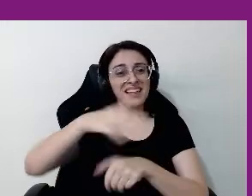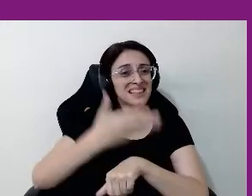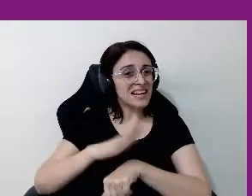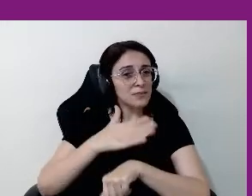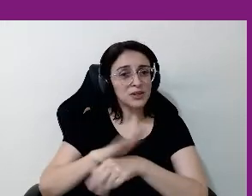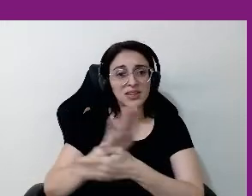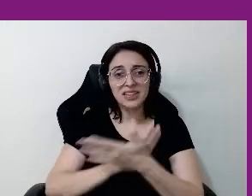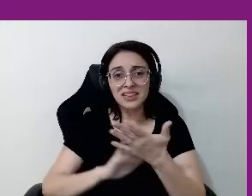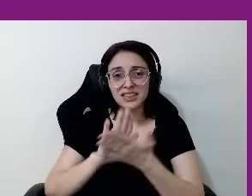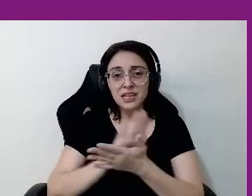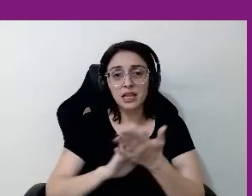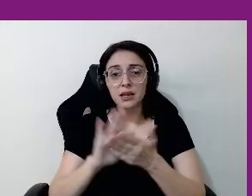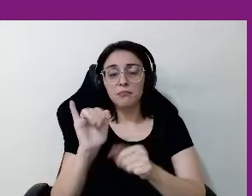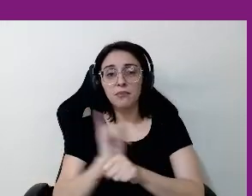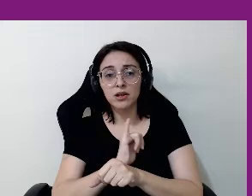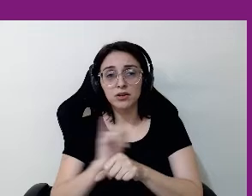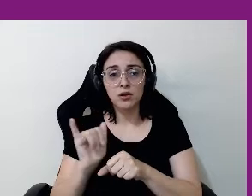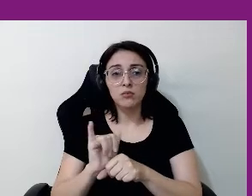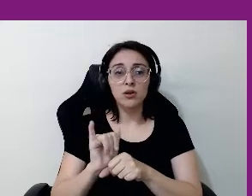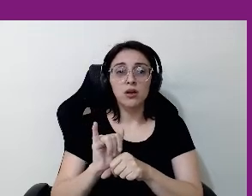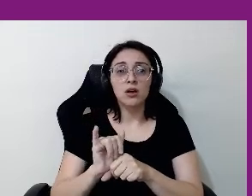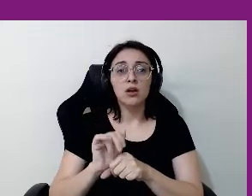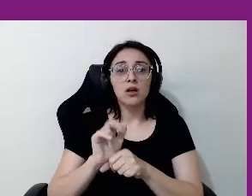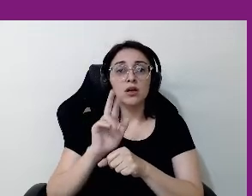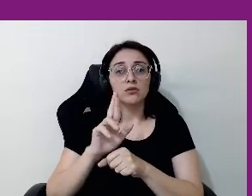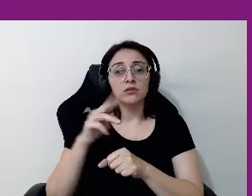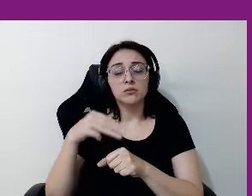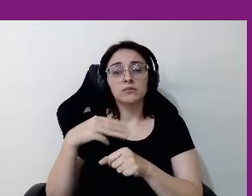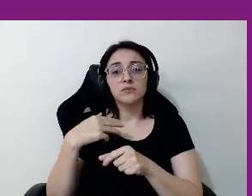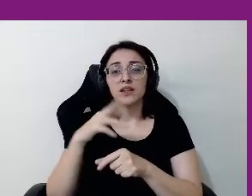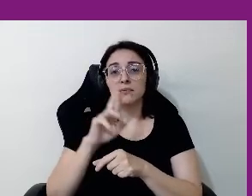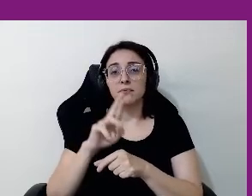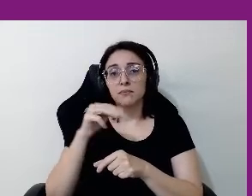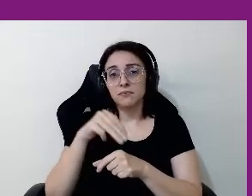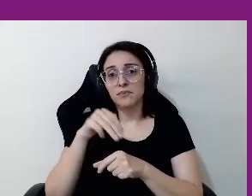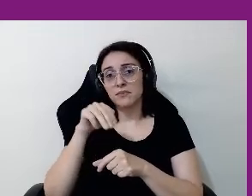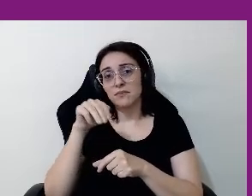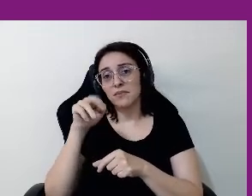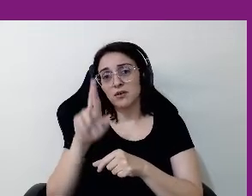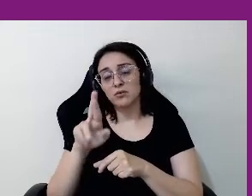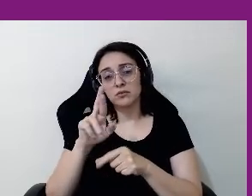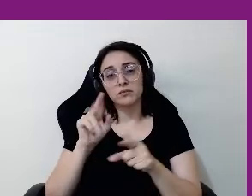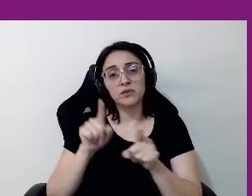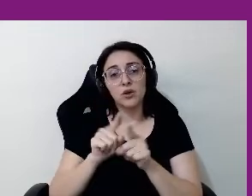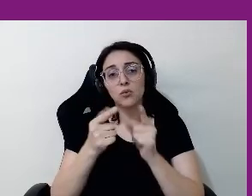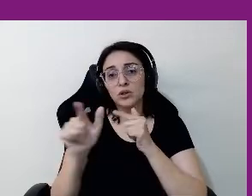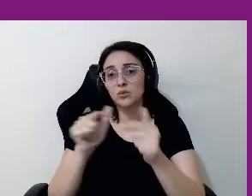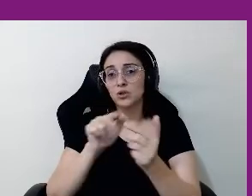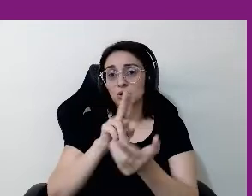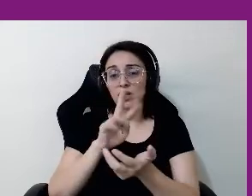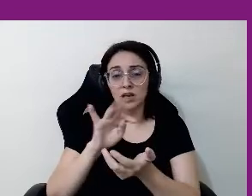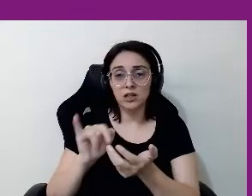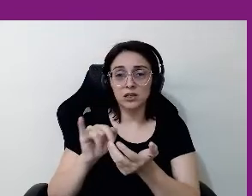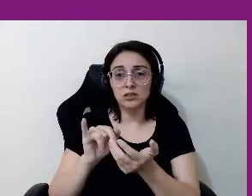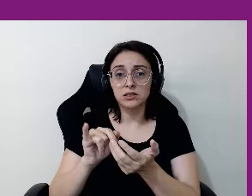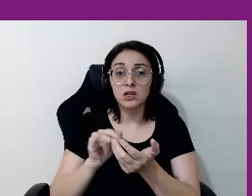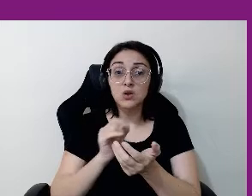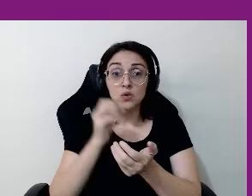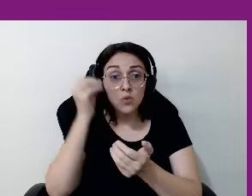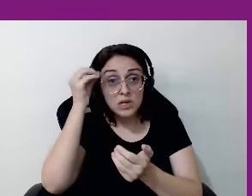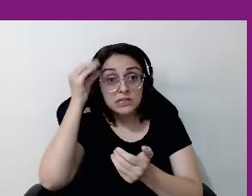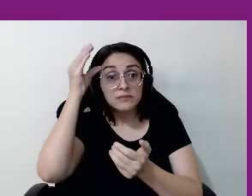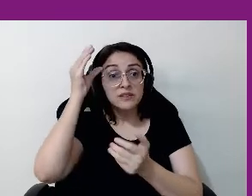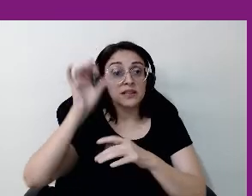A manobra de recrutamento é uma coisa muito especializada para ser feita assim, em todas as UTIs, sem um